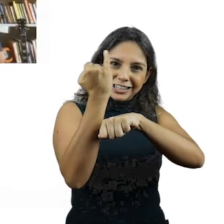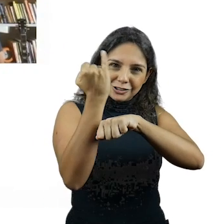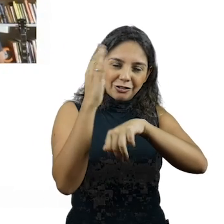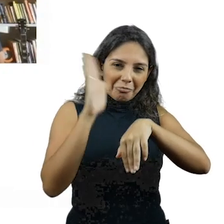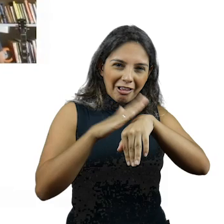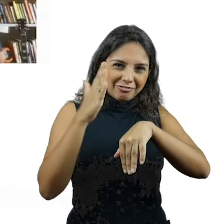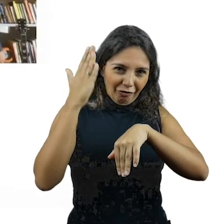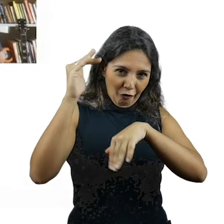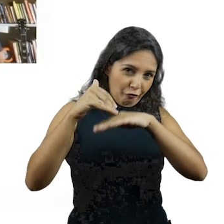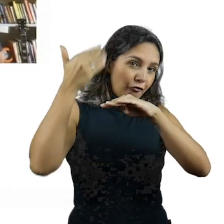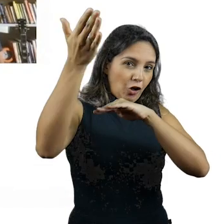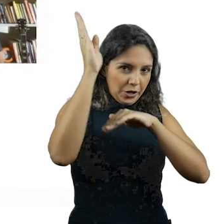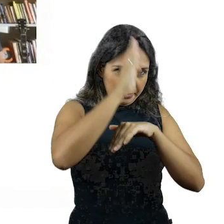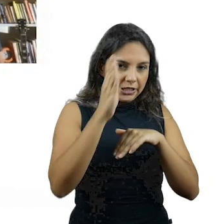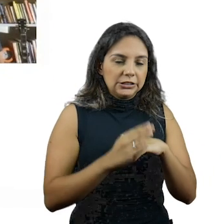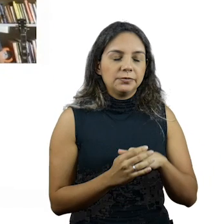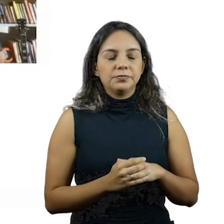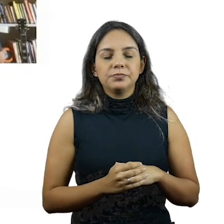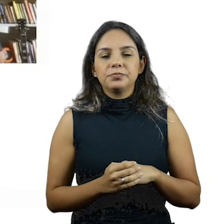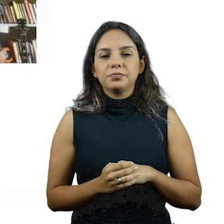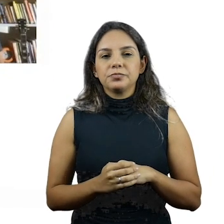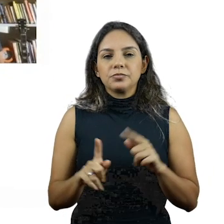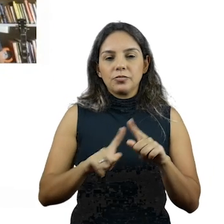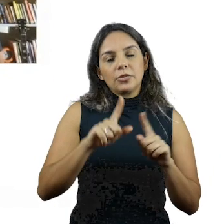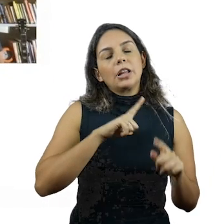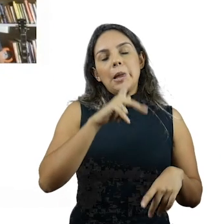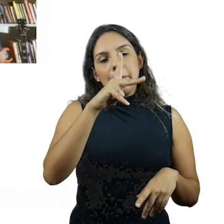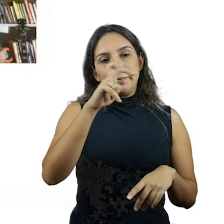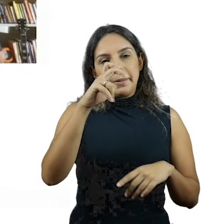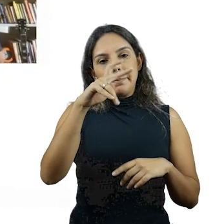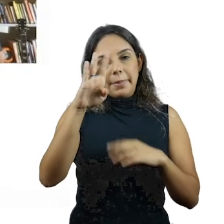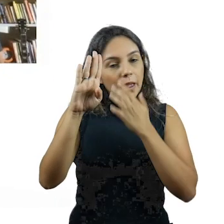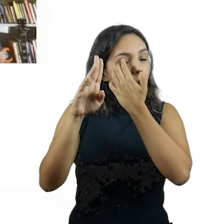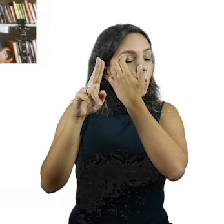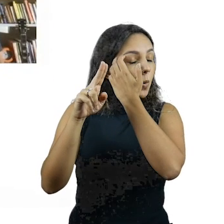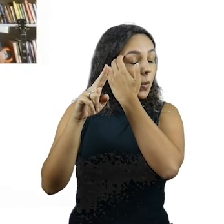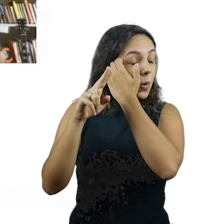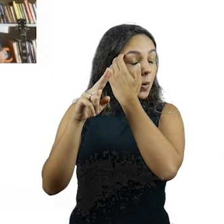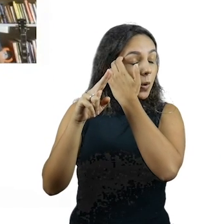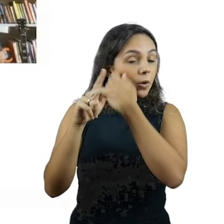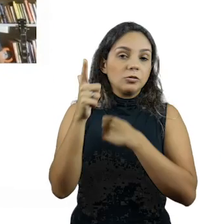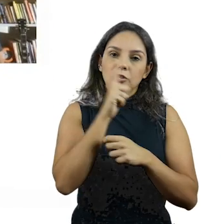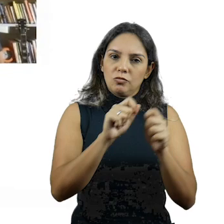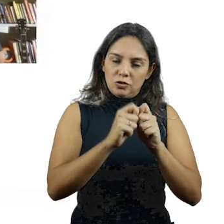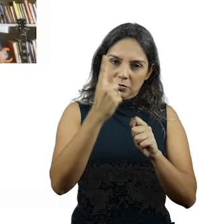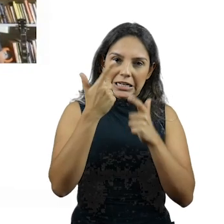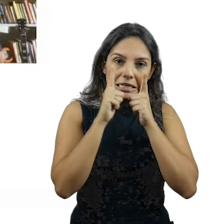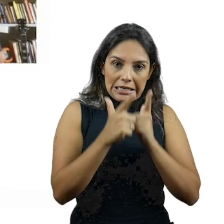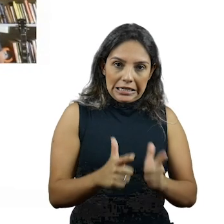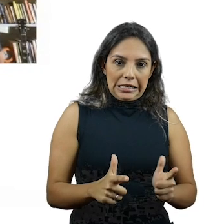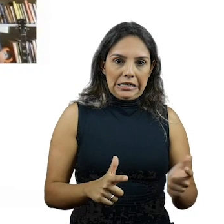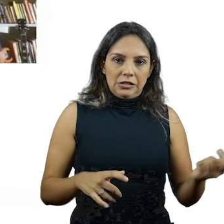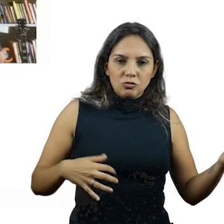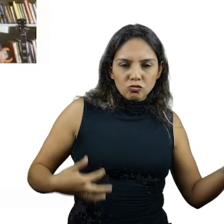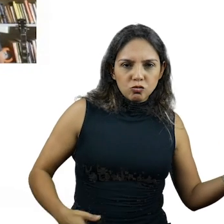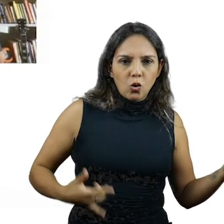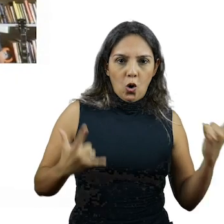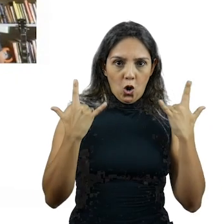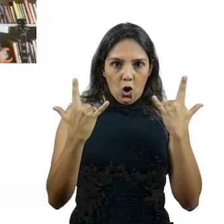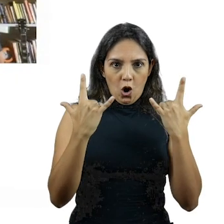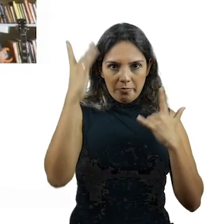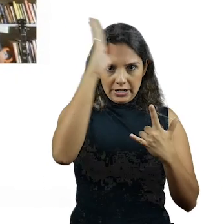Ainda que alguns caras como o Pepeu realmente tenham conseguido fazer uma linguagem de guitarra de rock brasileira, com muitos